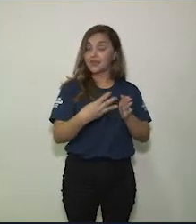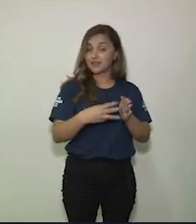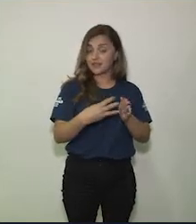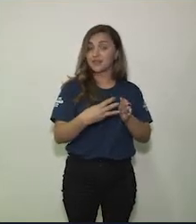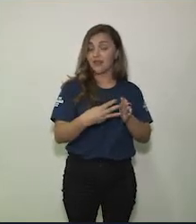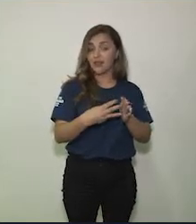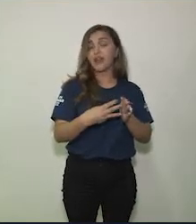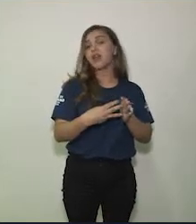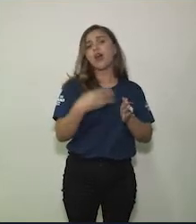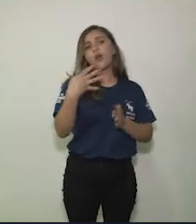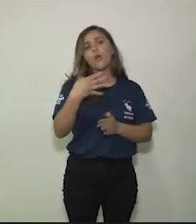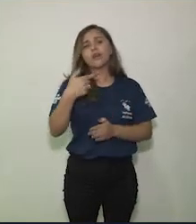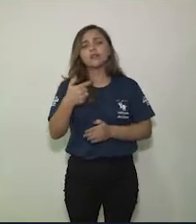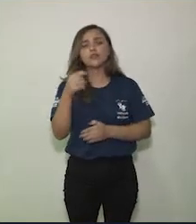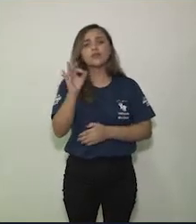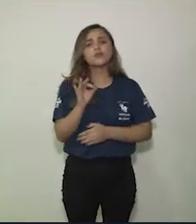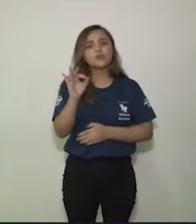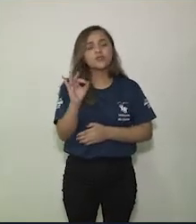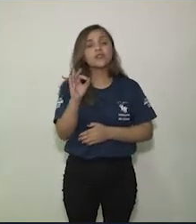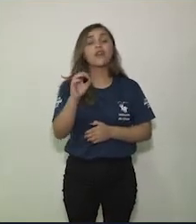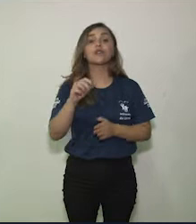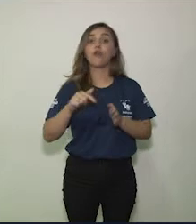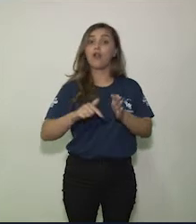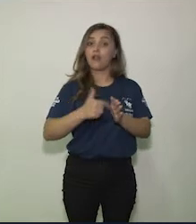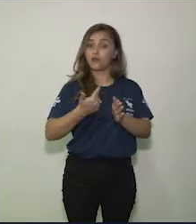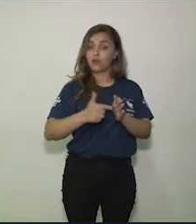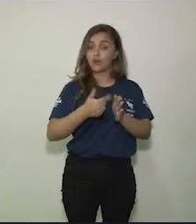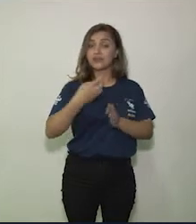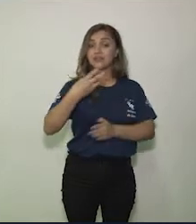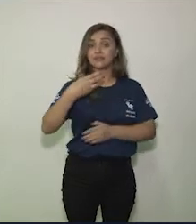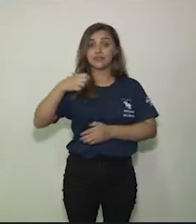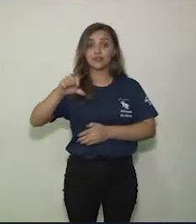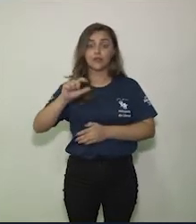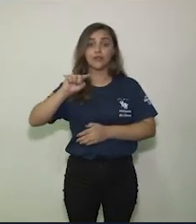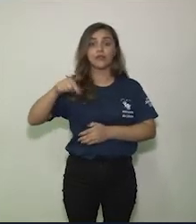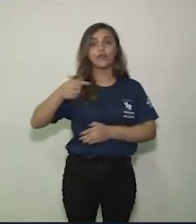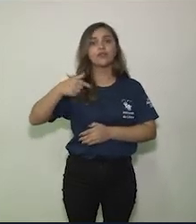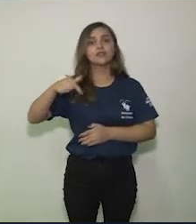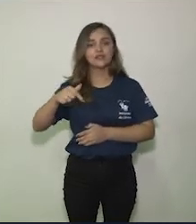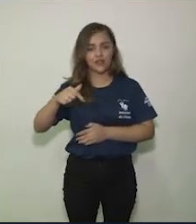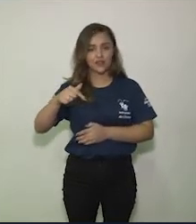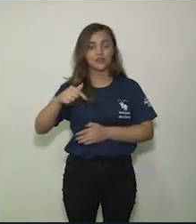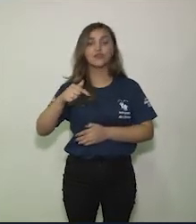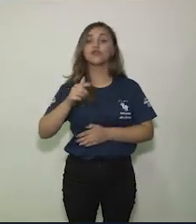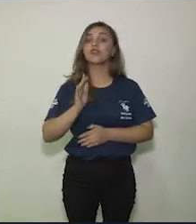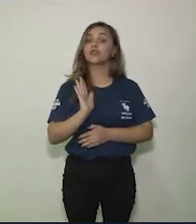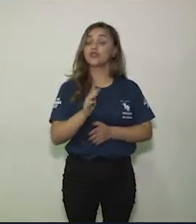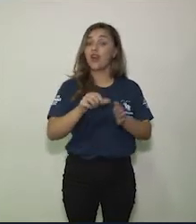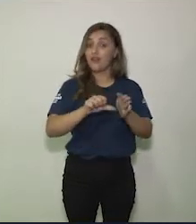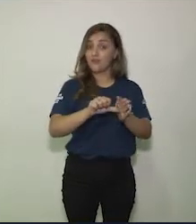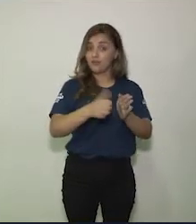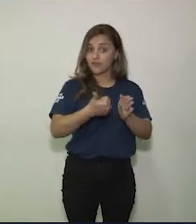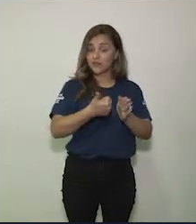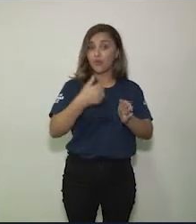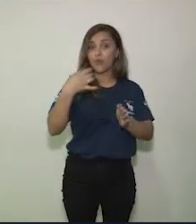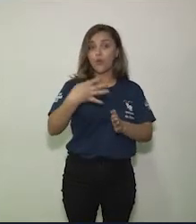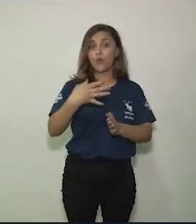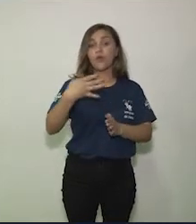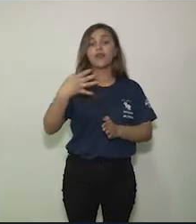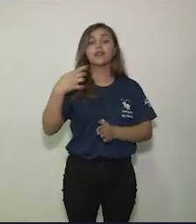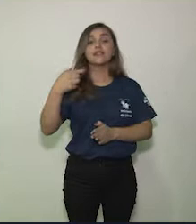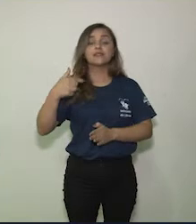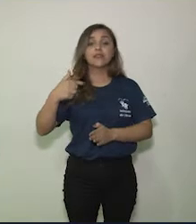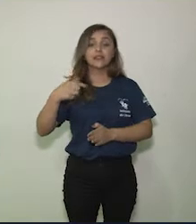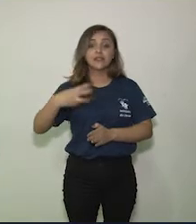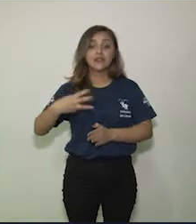foi 42%. Na fase 2, 39,7%, na fase 1, 43,7%